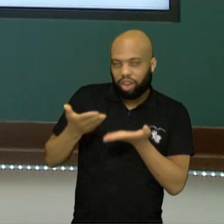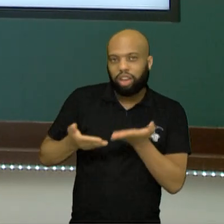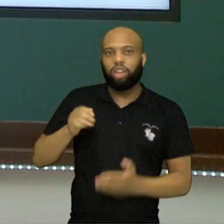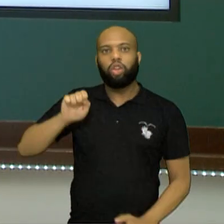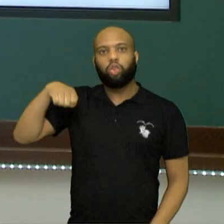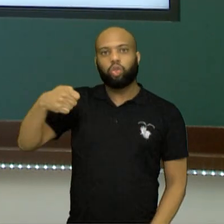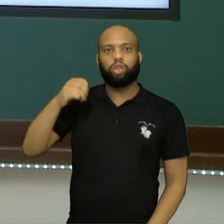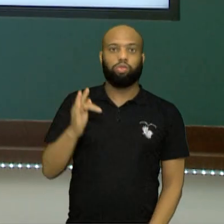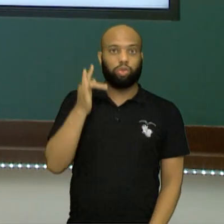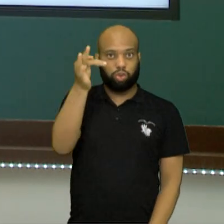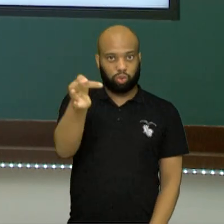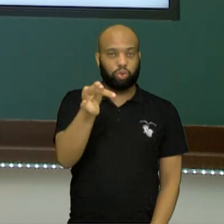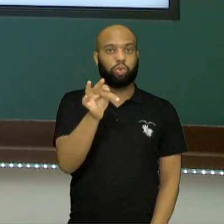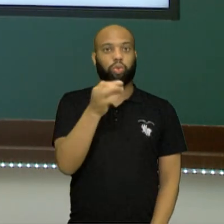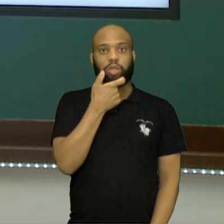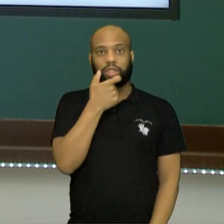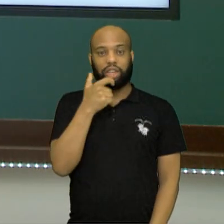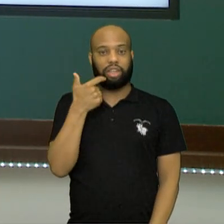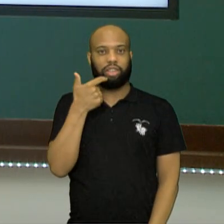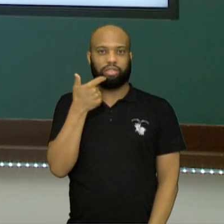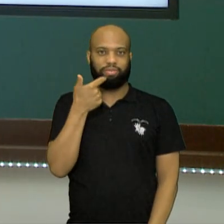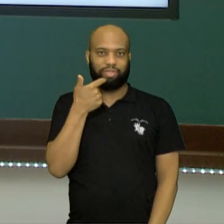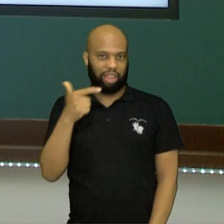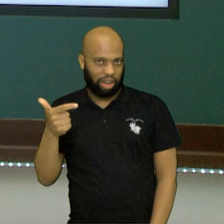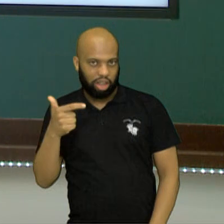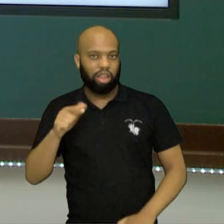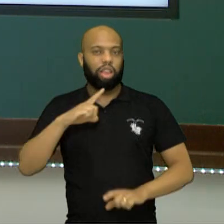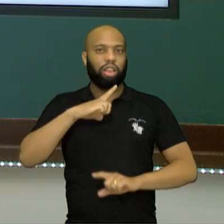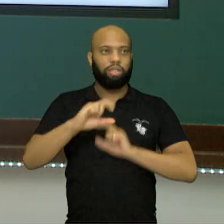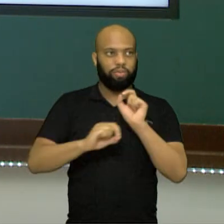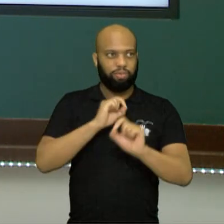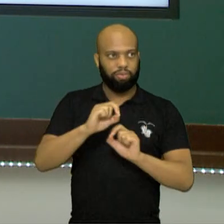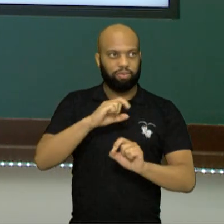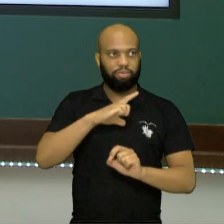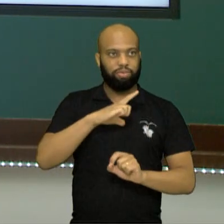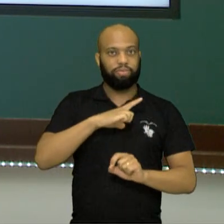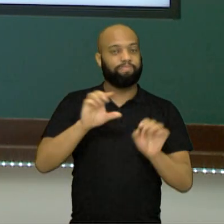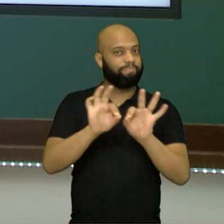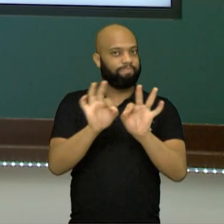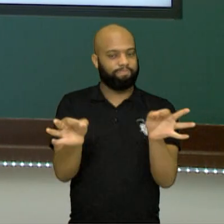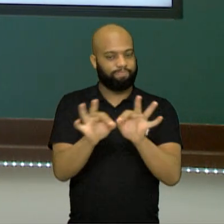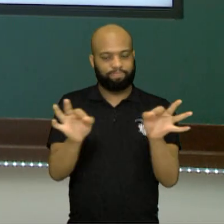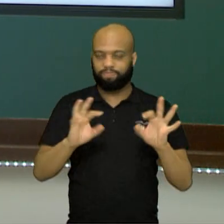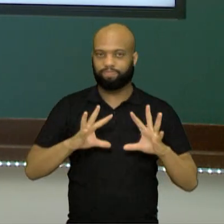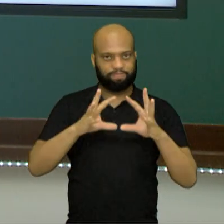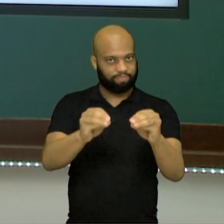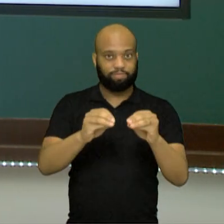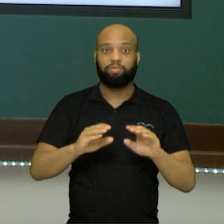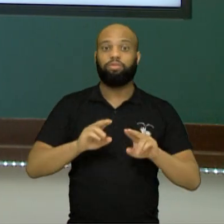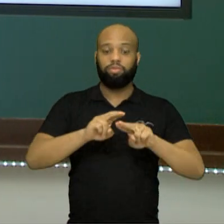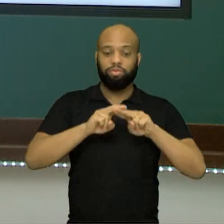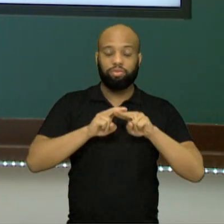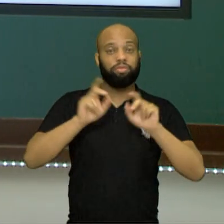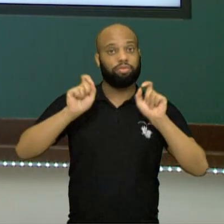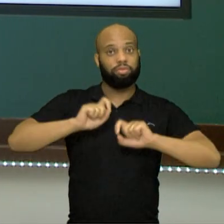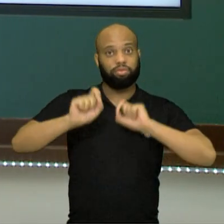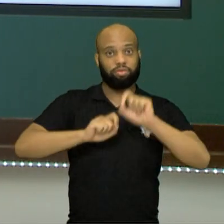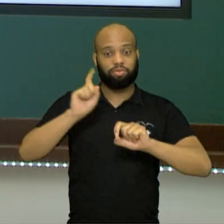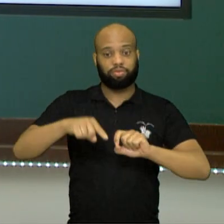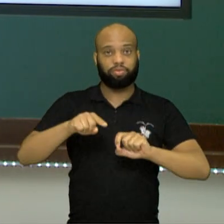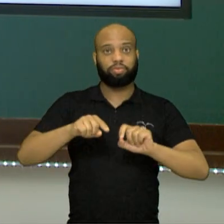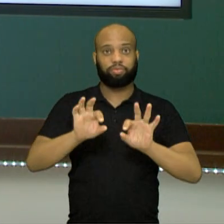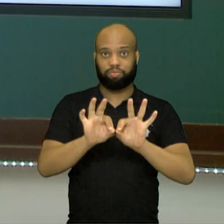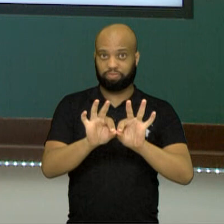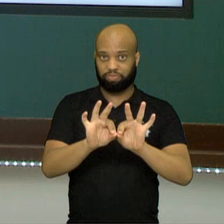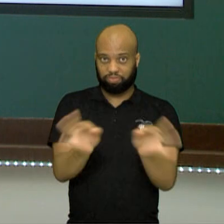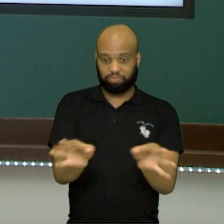na língua inglesa e uma delas, na verdade, é mais simples de todas, por isso que pode ser chamada de Simple